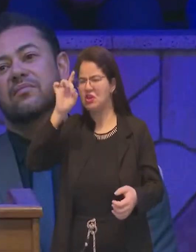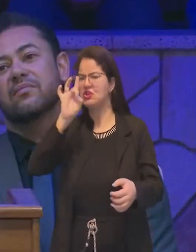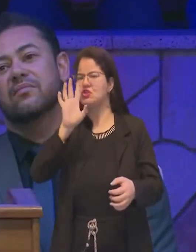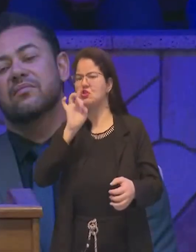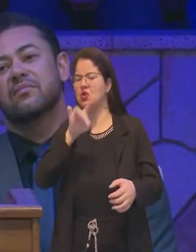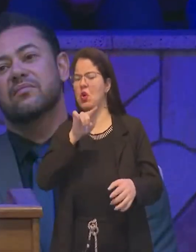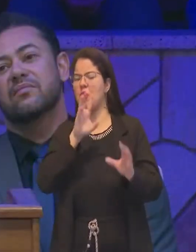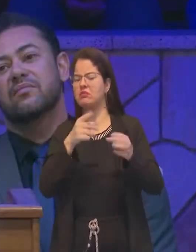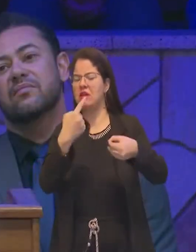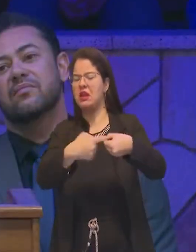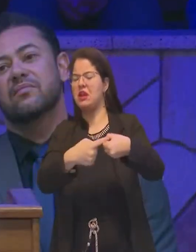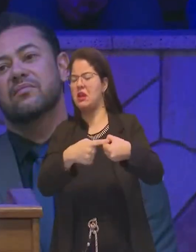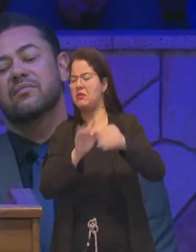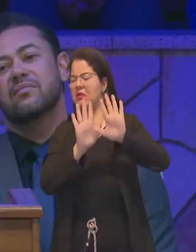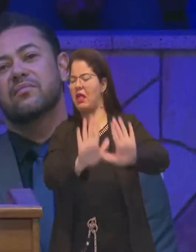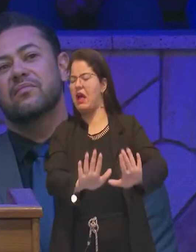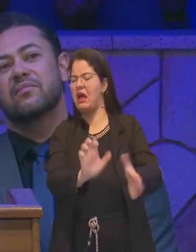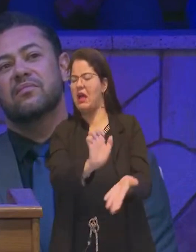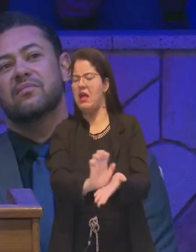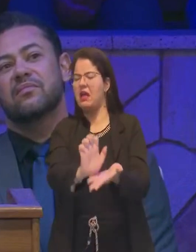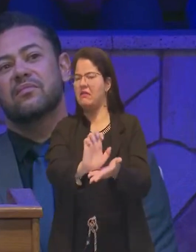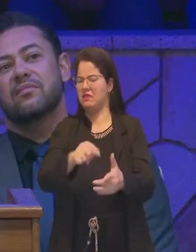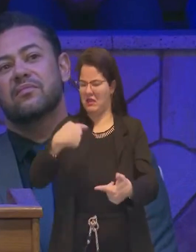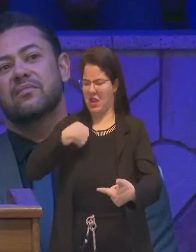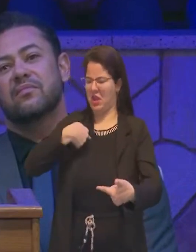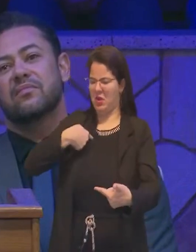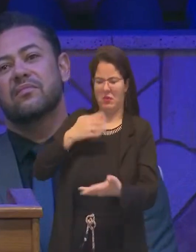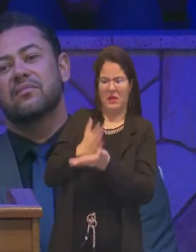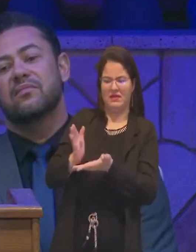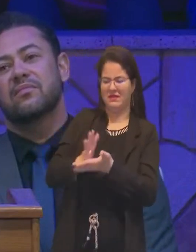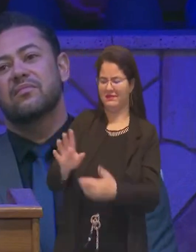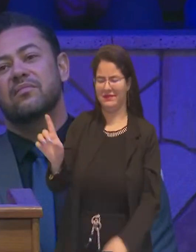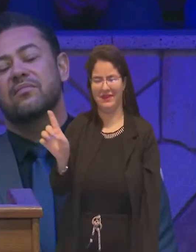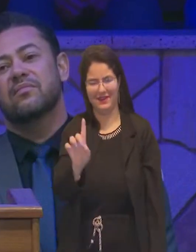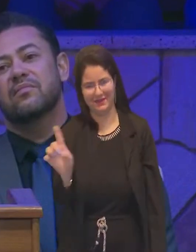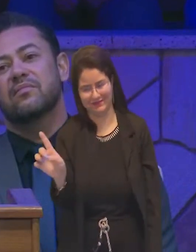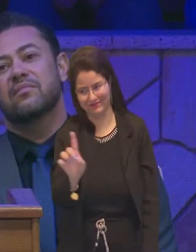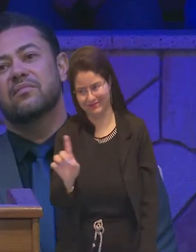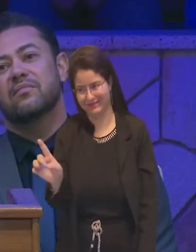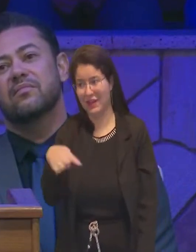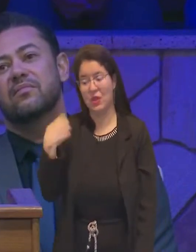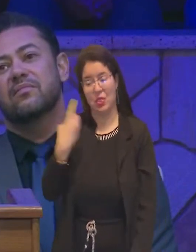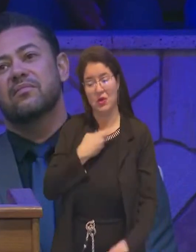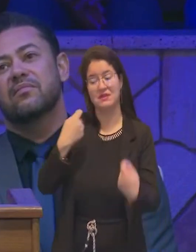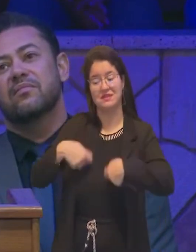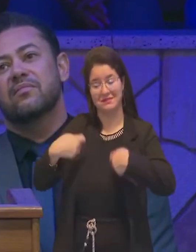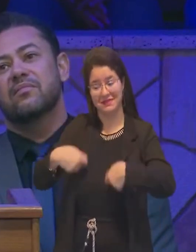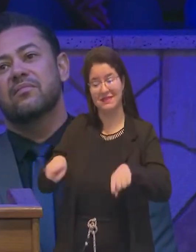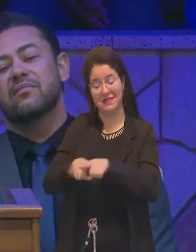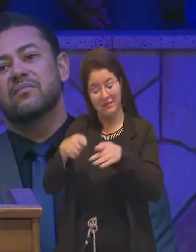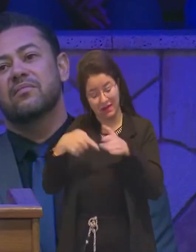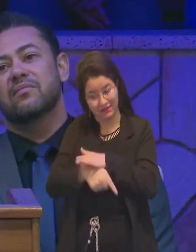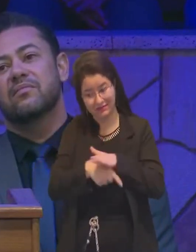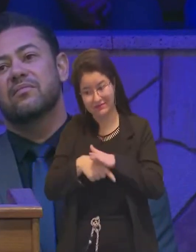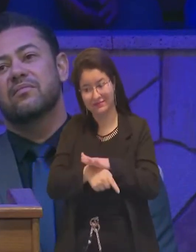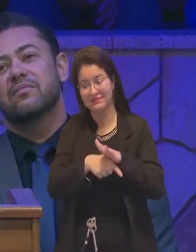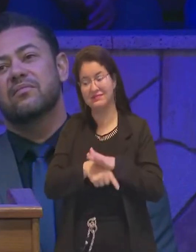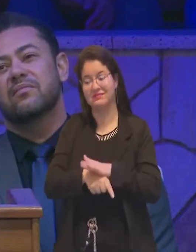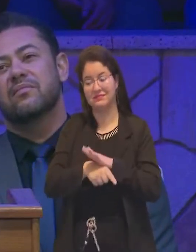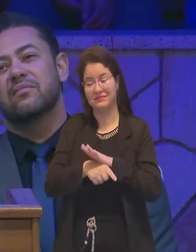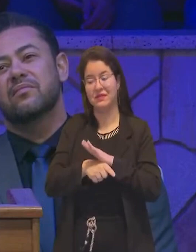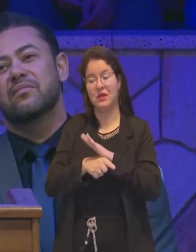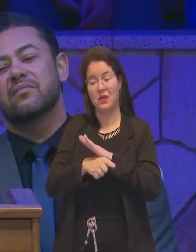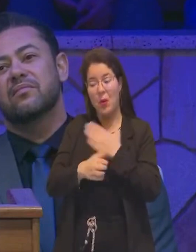nós. Porque a igreja de Éfeso, como foi dito aqui, apesar de suas obras, tinha